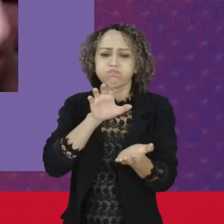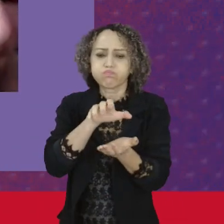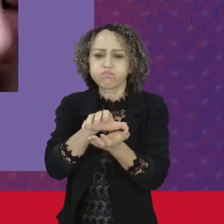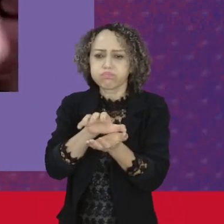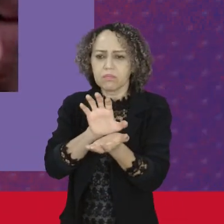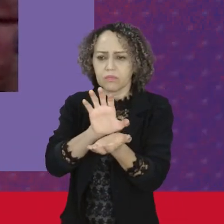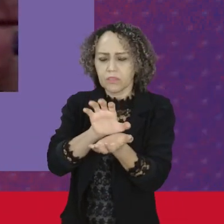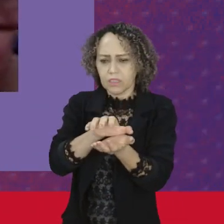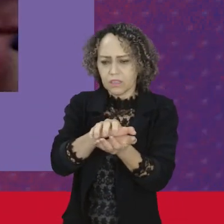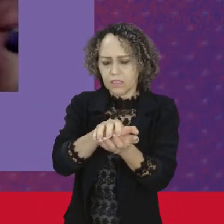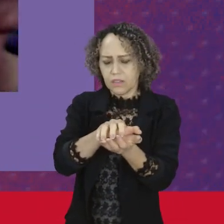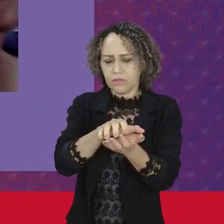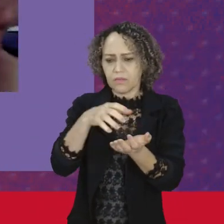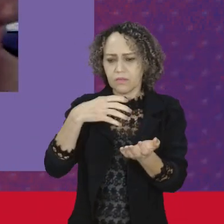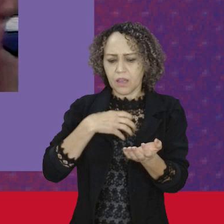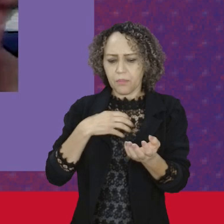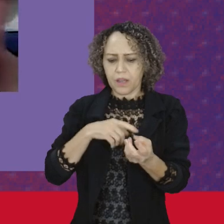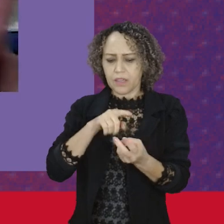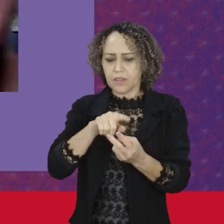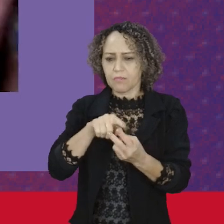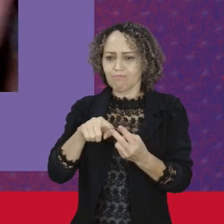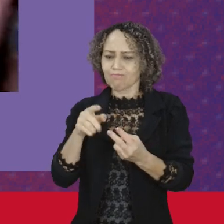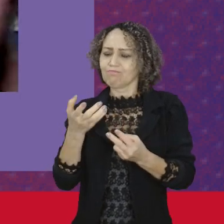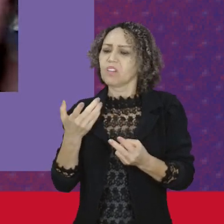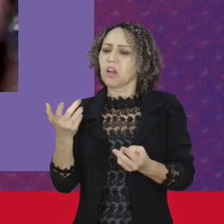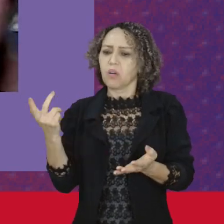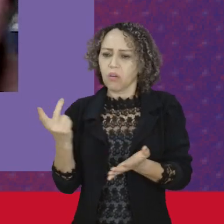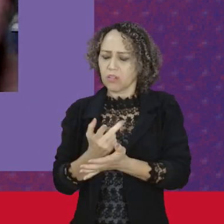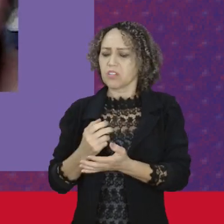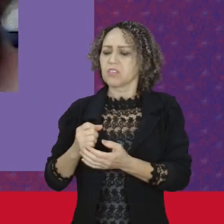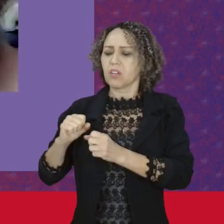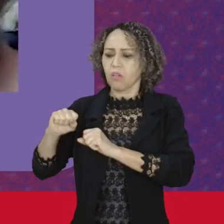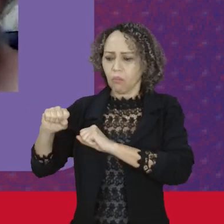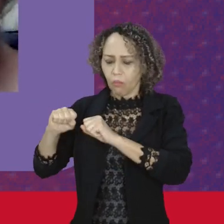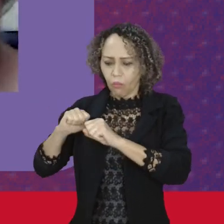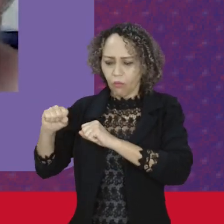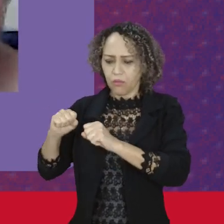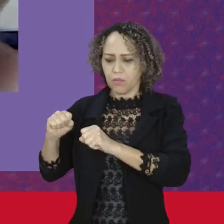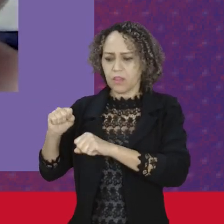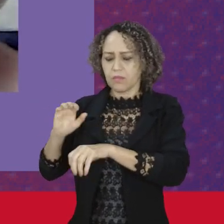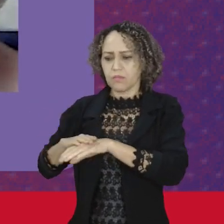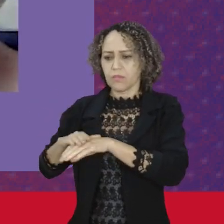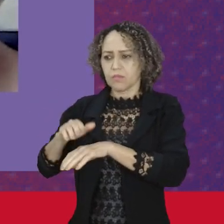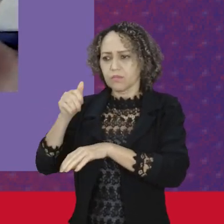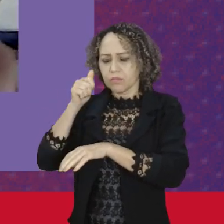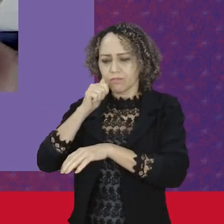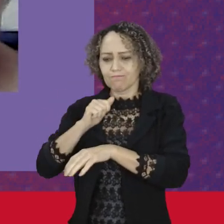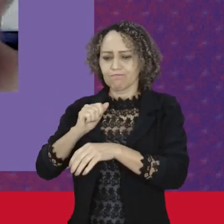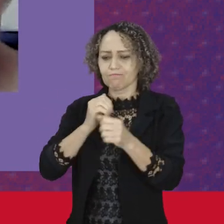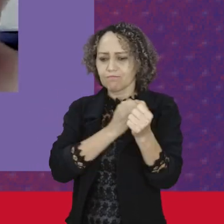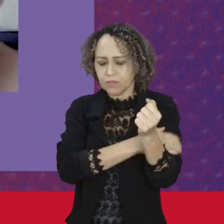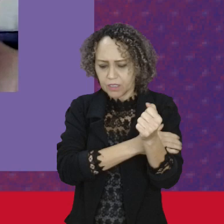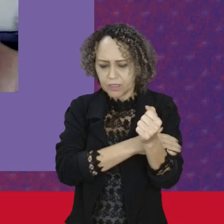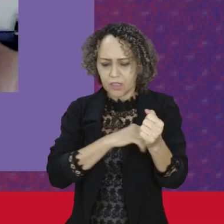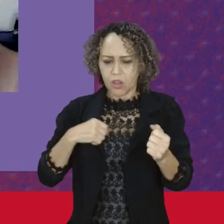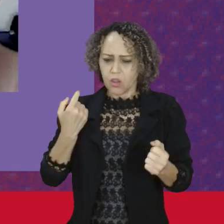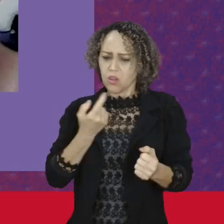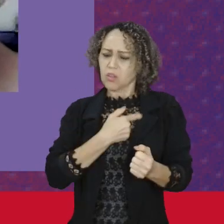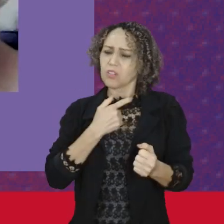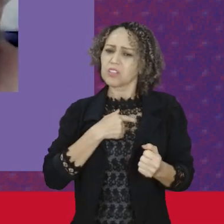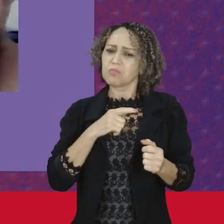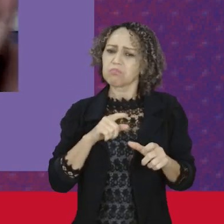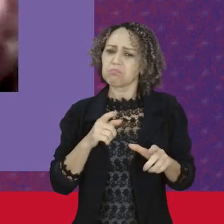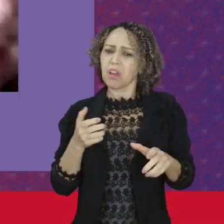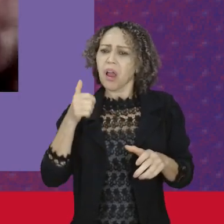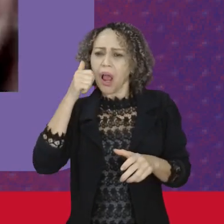movimento. E a gente tinha como norte uma construção da autonomia das mulheres, quer dizer, elas